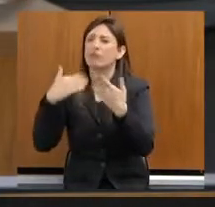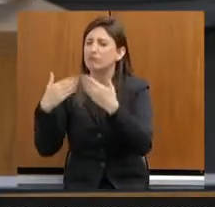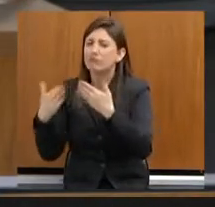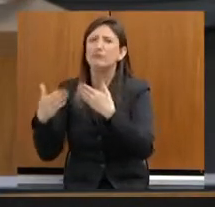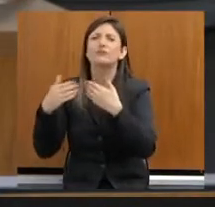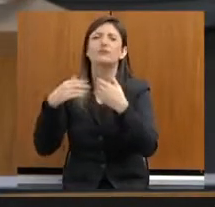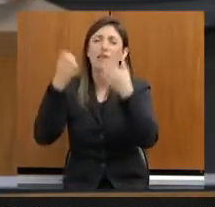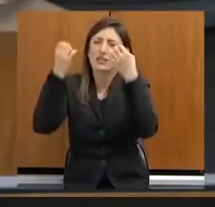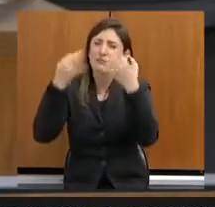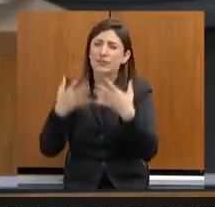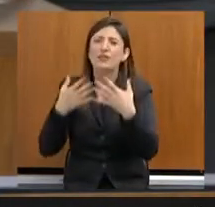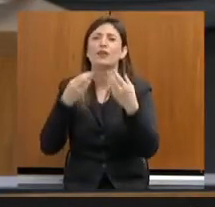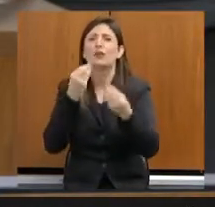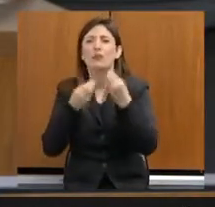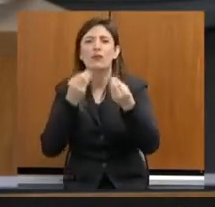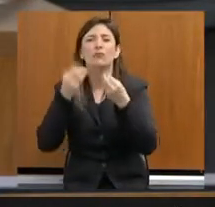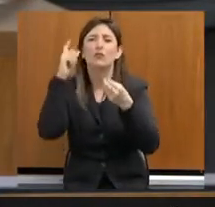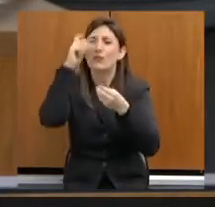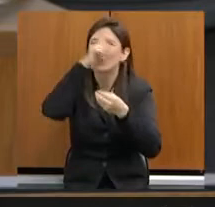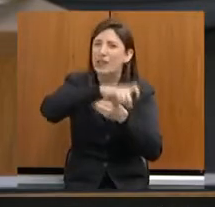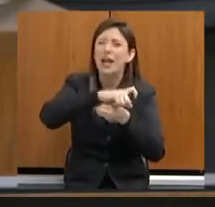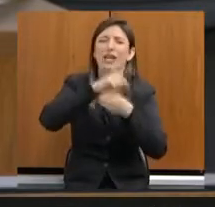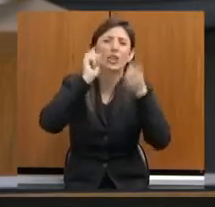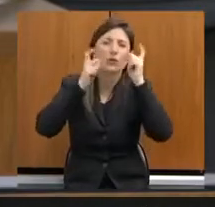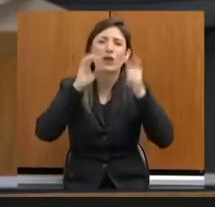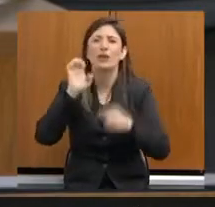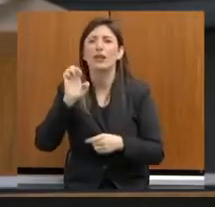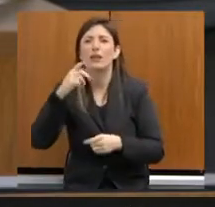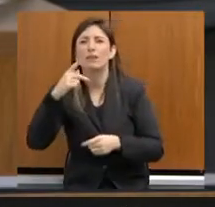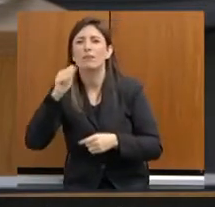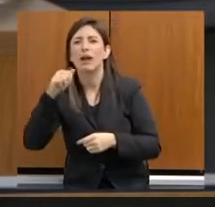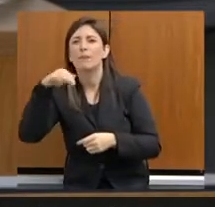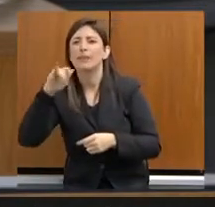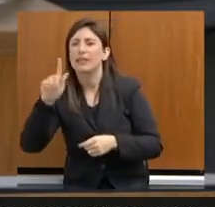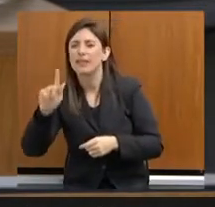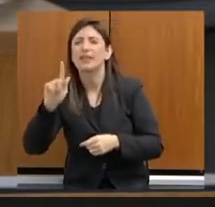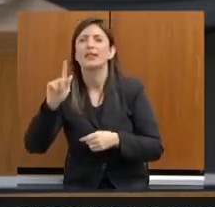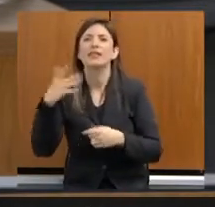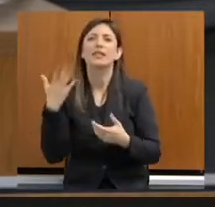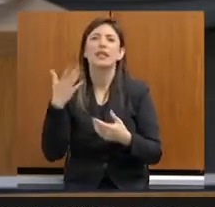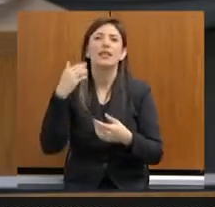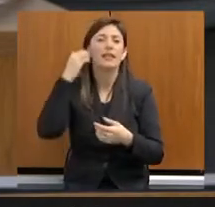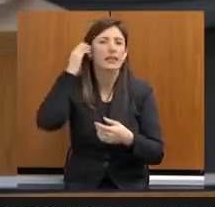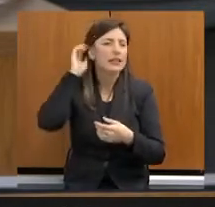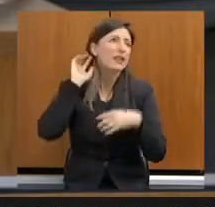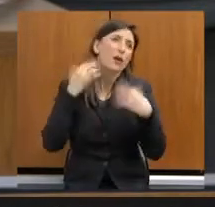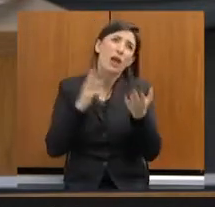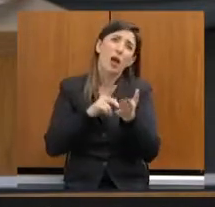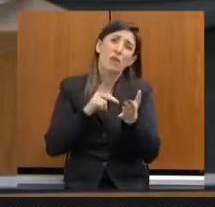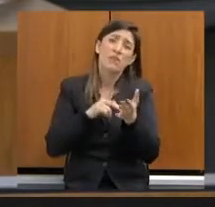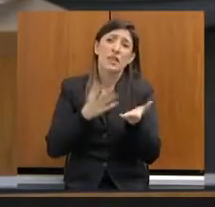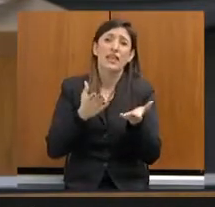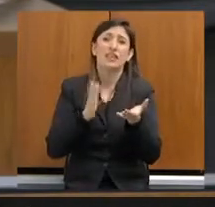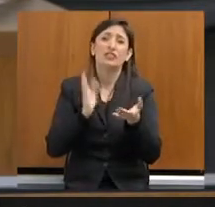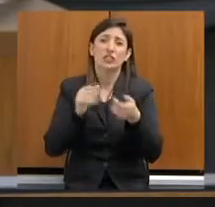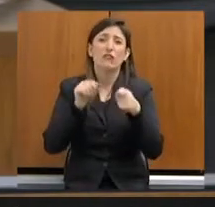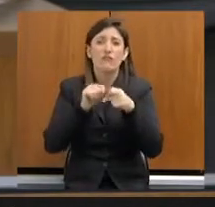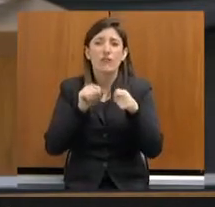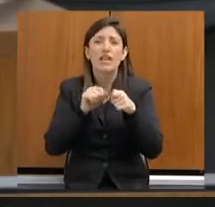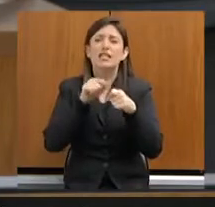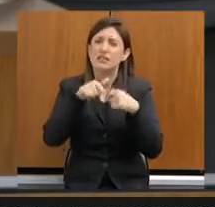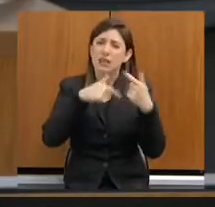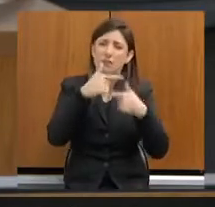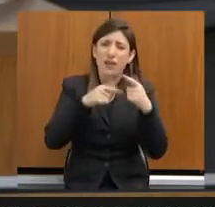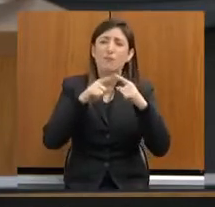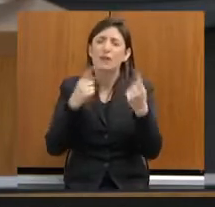união com isso amiga aí tá amiga Neusa sai do meu trabalho então eu volto aí hoje a realmente tem feito esse trabalho chegar nós vamos